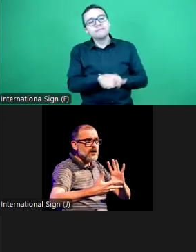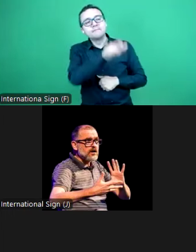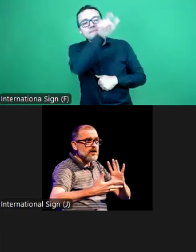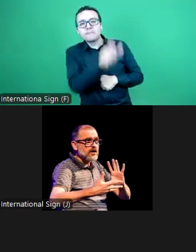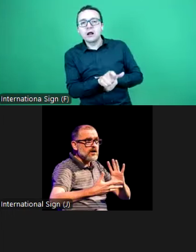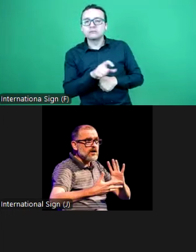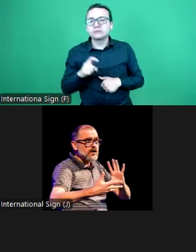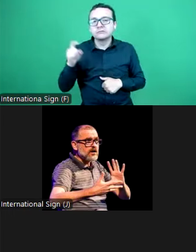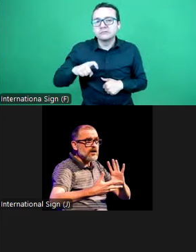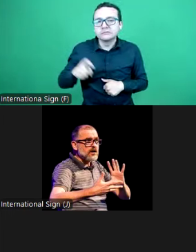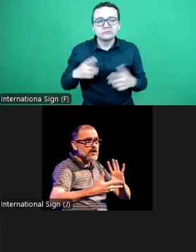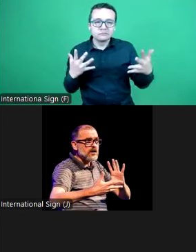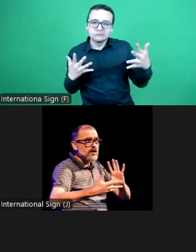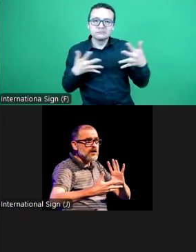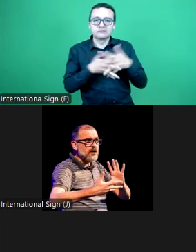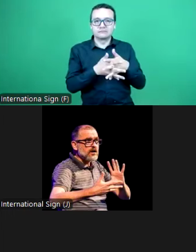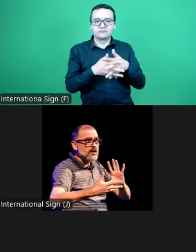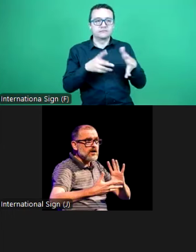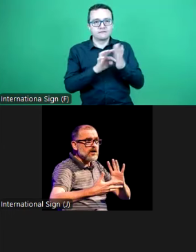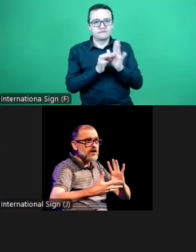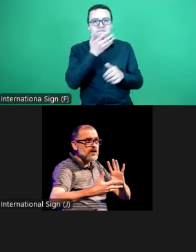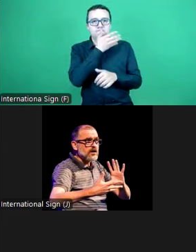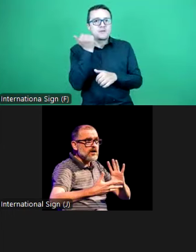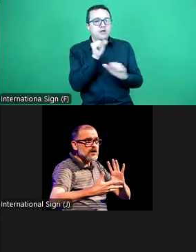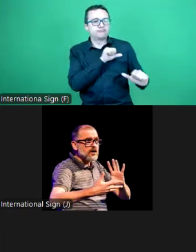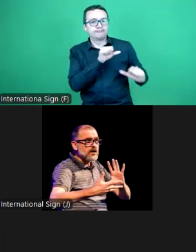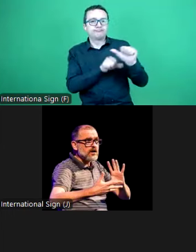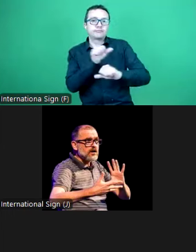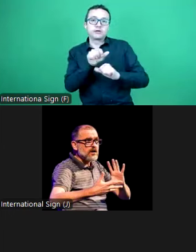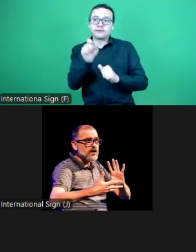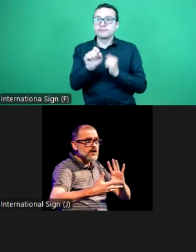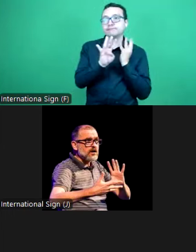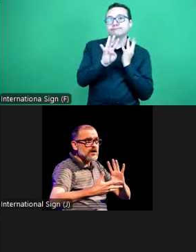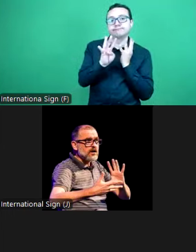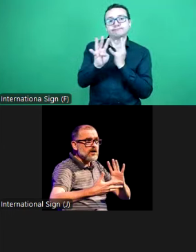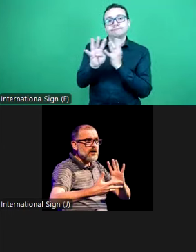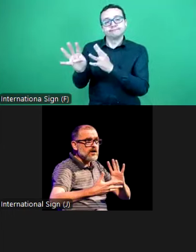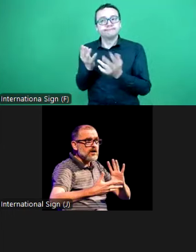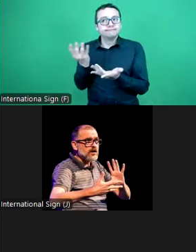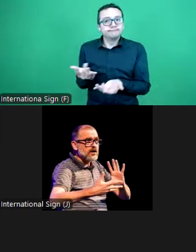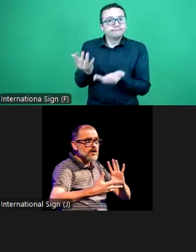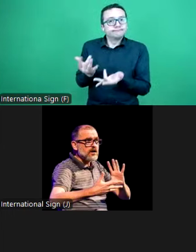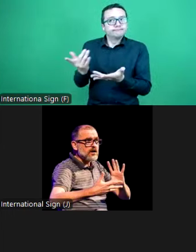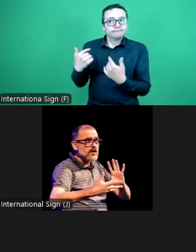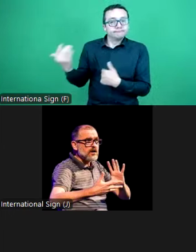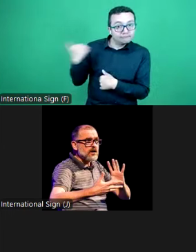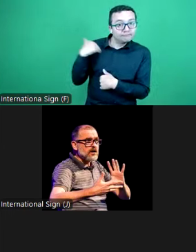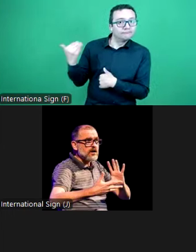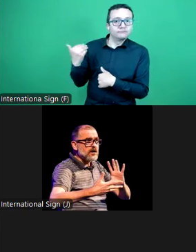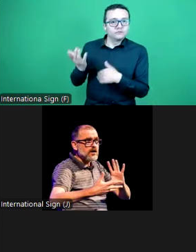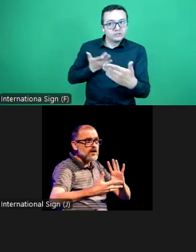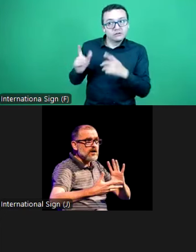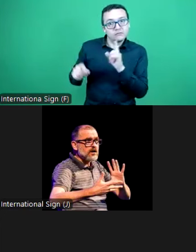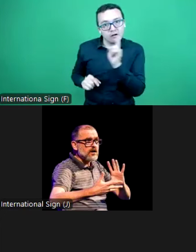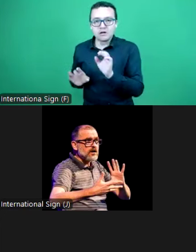melhor organização do próprio serviço que recebe o paciente e uma outra postura do gestor na sua contratualização com esses serviços